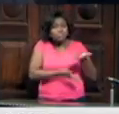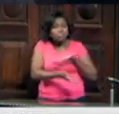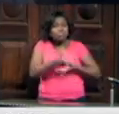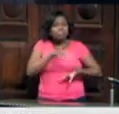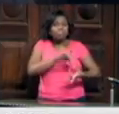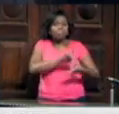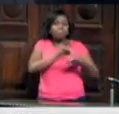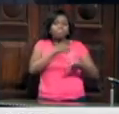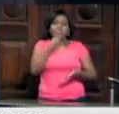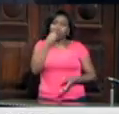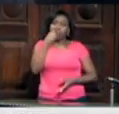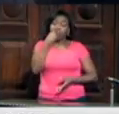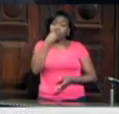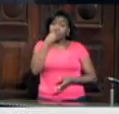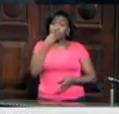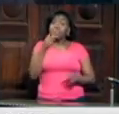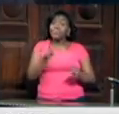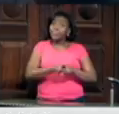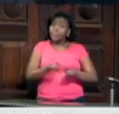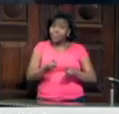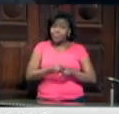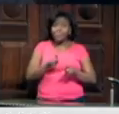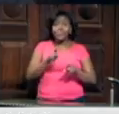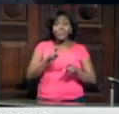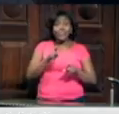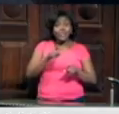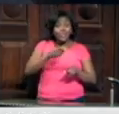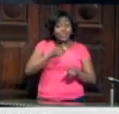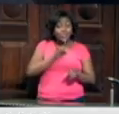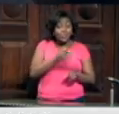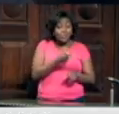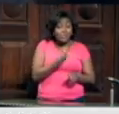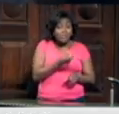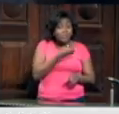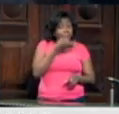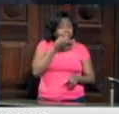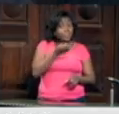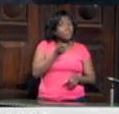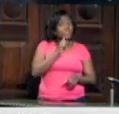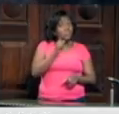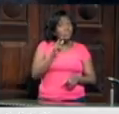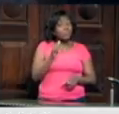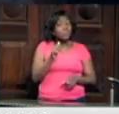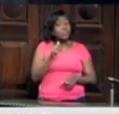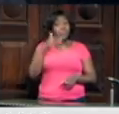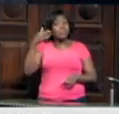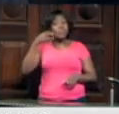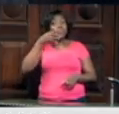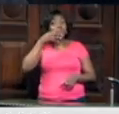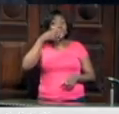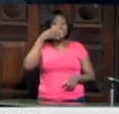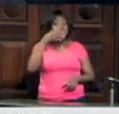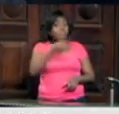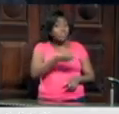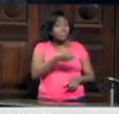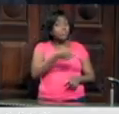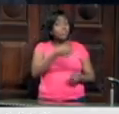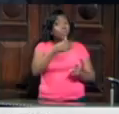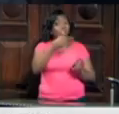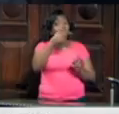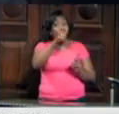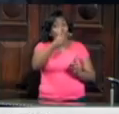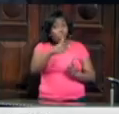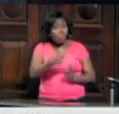estreita, inclusive do ponto de vista mesmo de pertencimento a uma ou outra das academias. Em